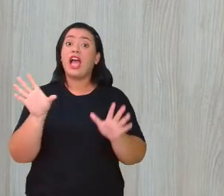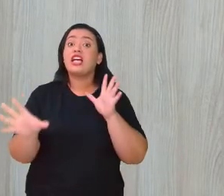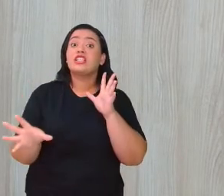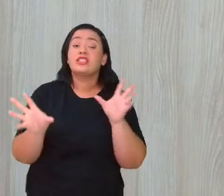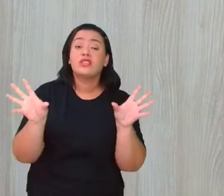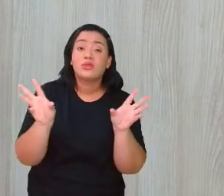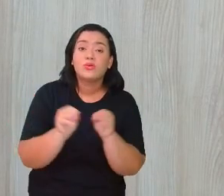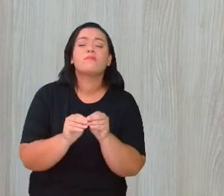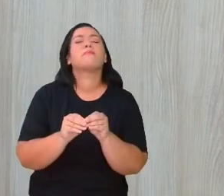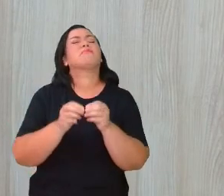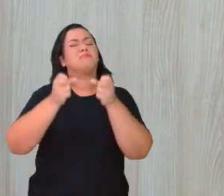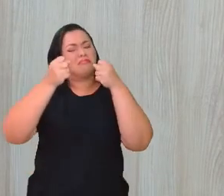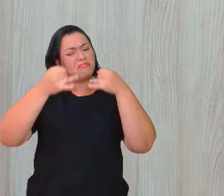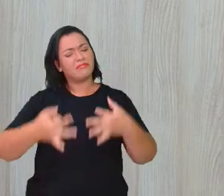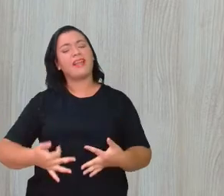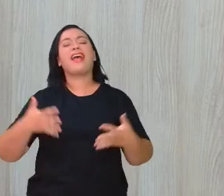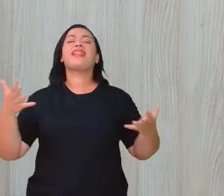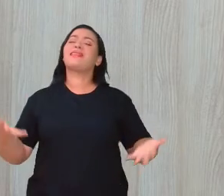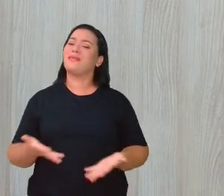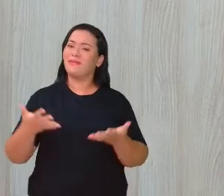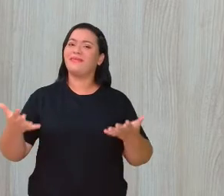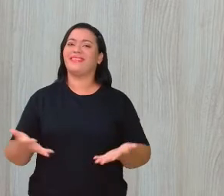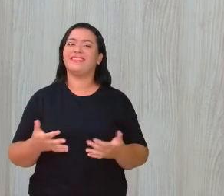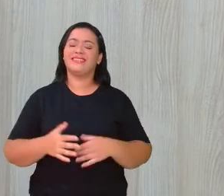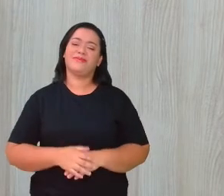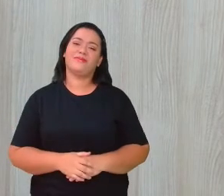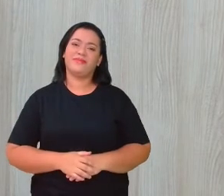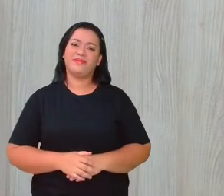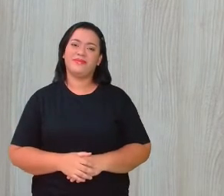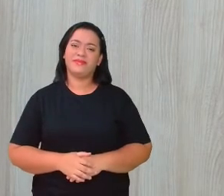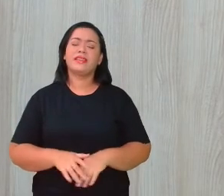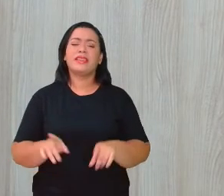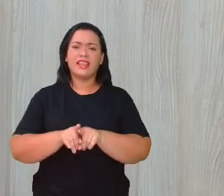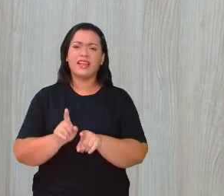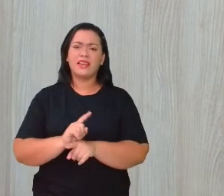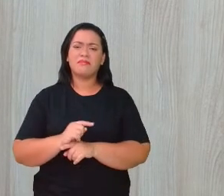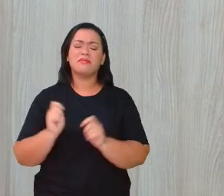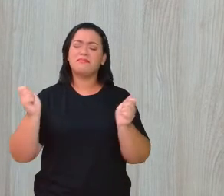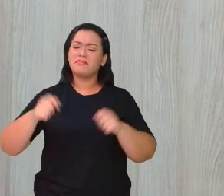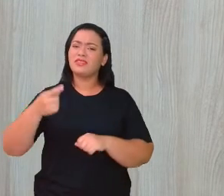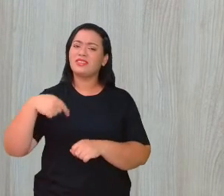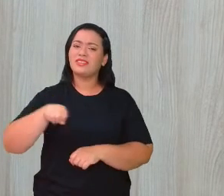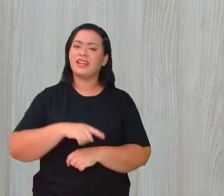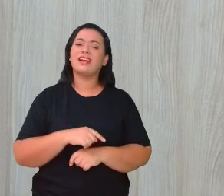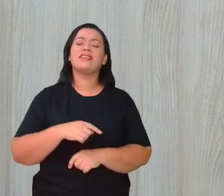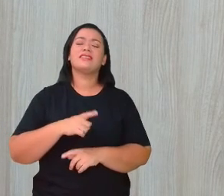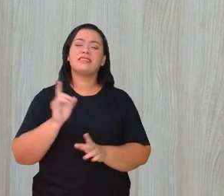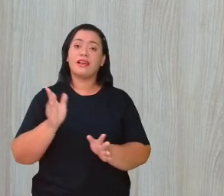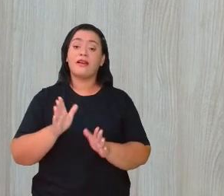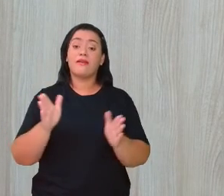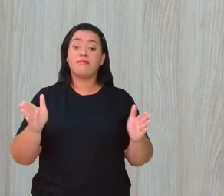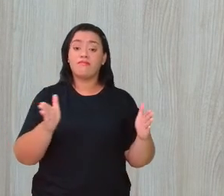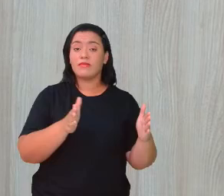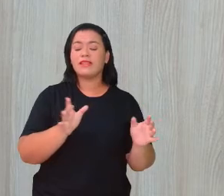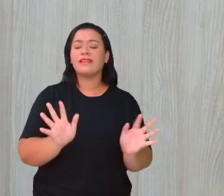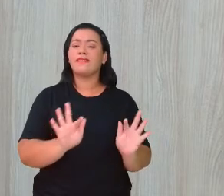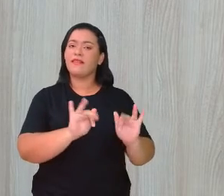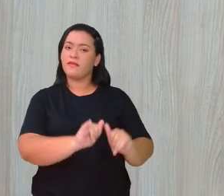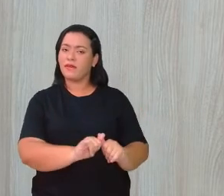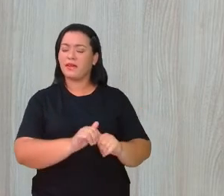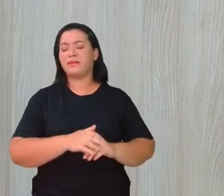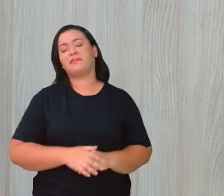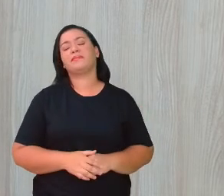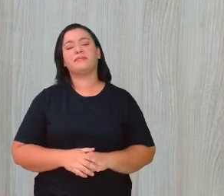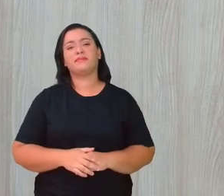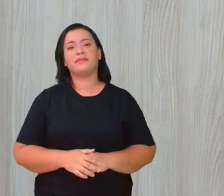super bem explicado, super animado, né? E deu pra gente fechar bem redondinho esse bimestre, né, pessoal?